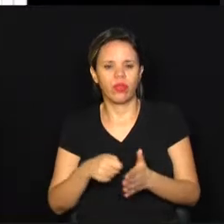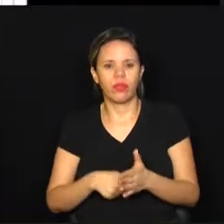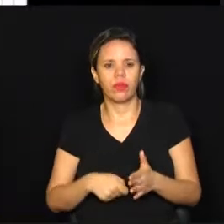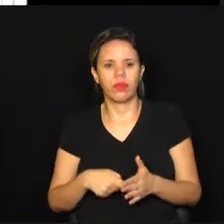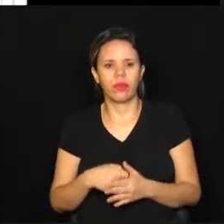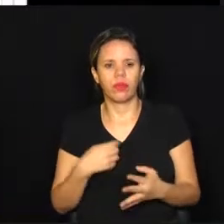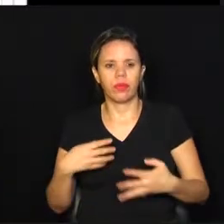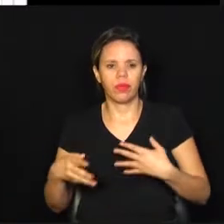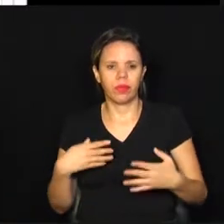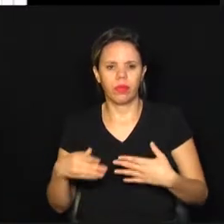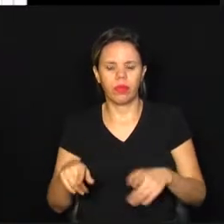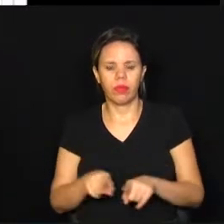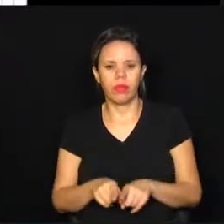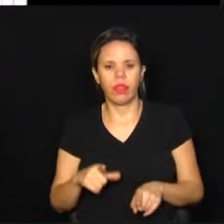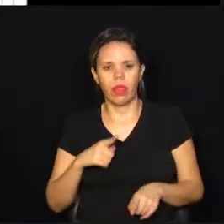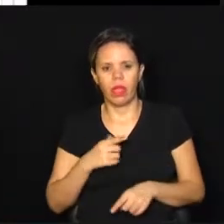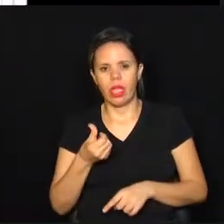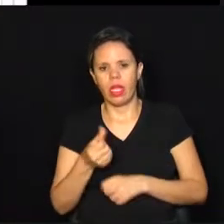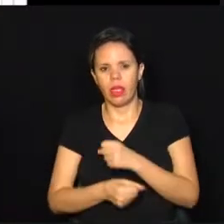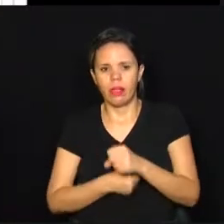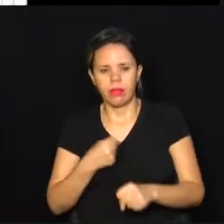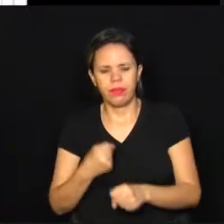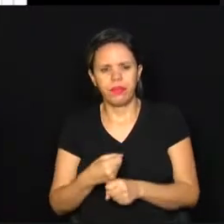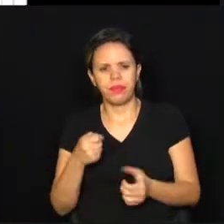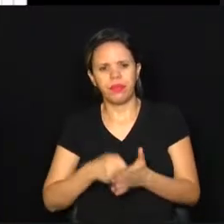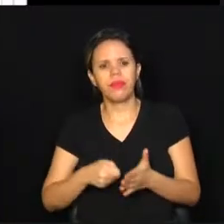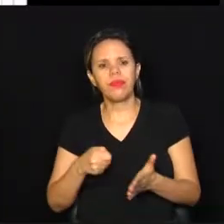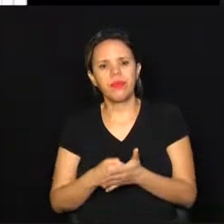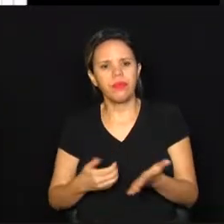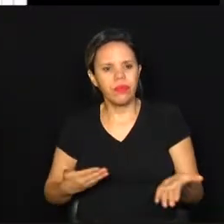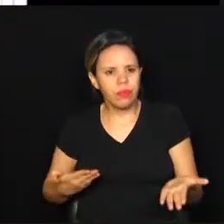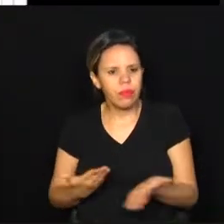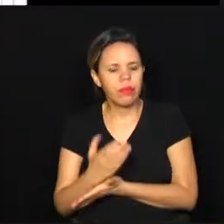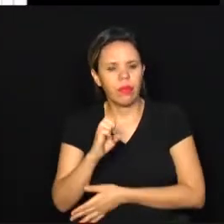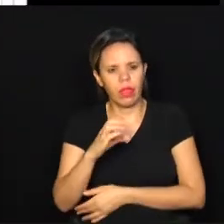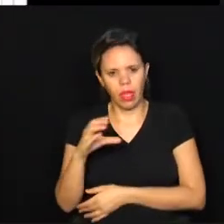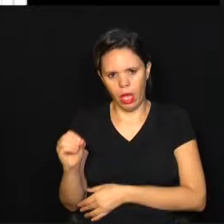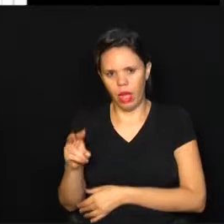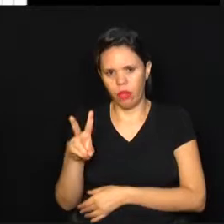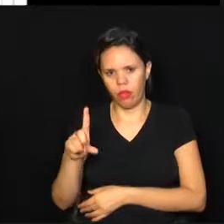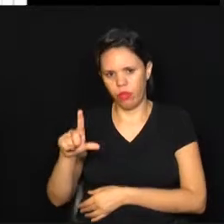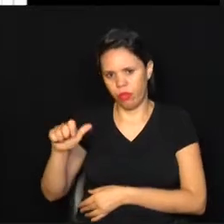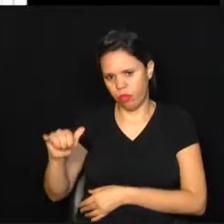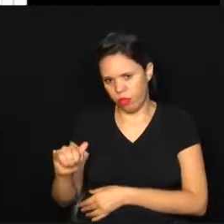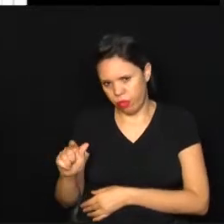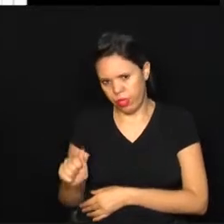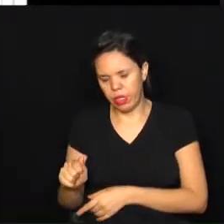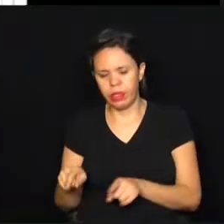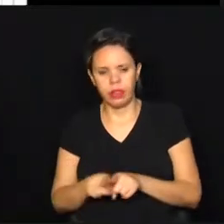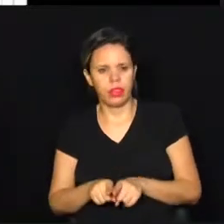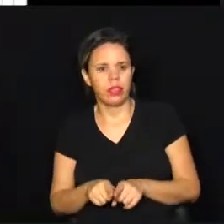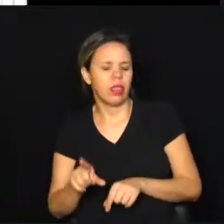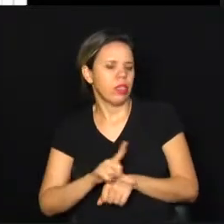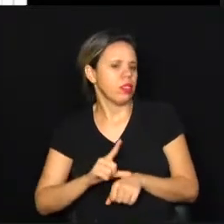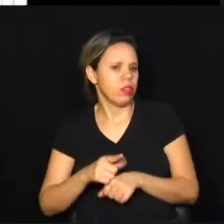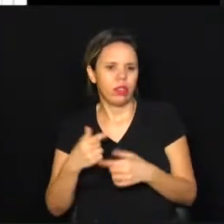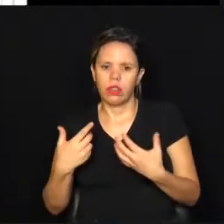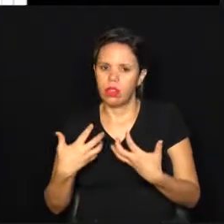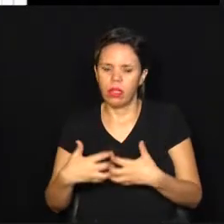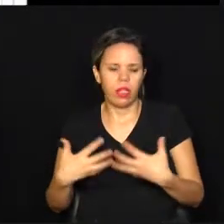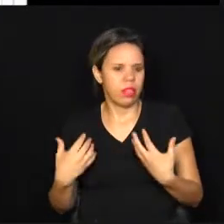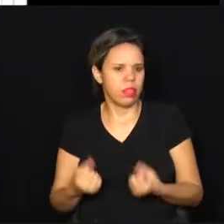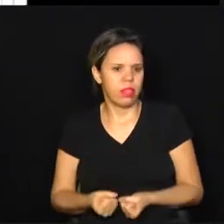Barão Geraldo, 6 anos de luta para aprovar essa ecovila, porque a legislação não permite esse tipo de desenho urbano,